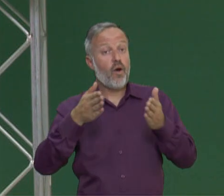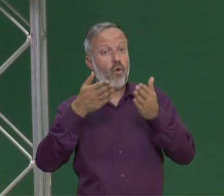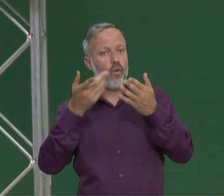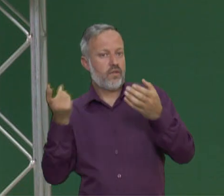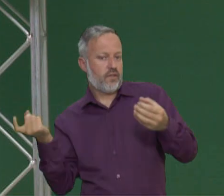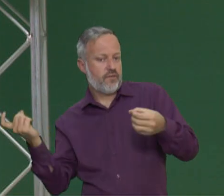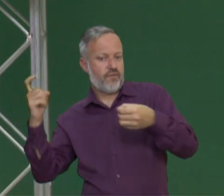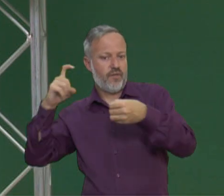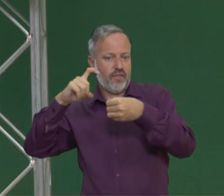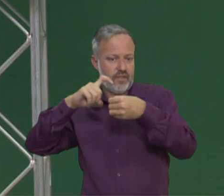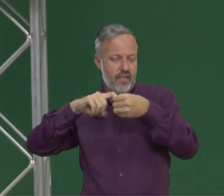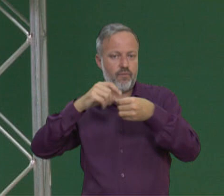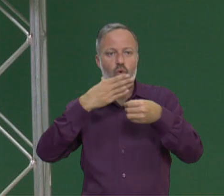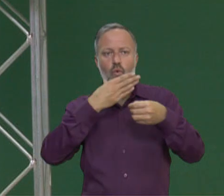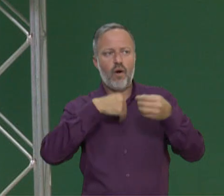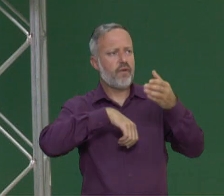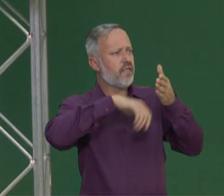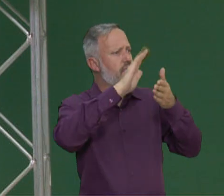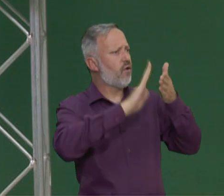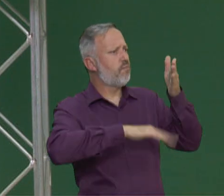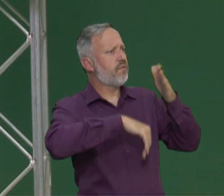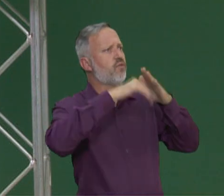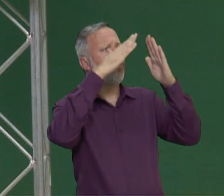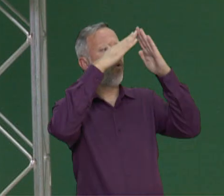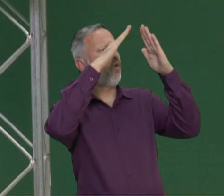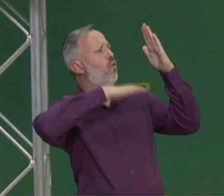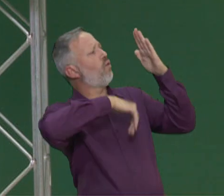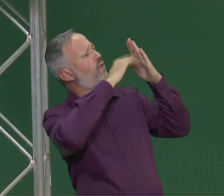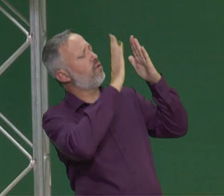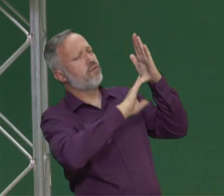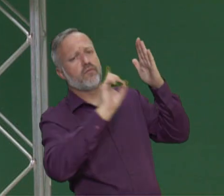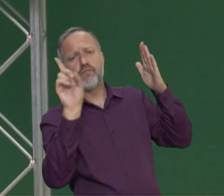não tinha pintado o teto.